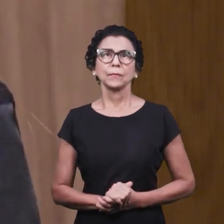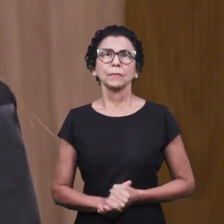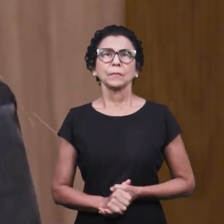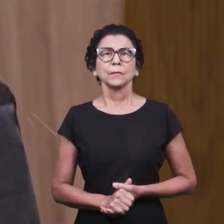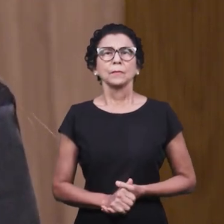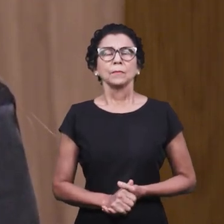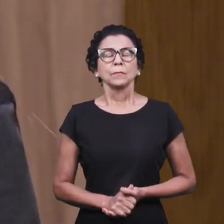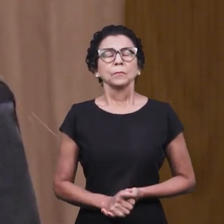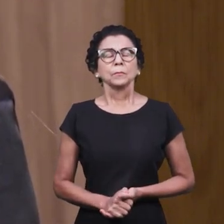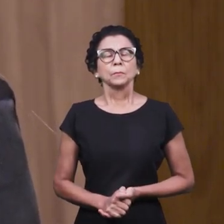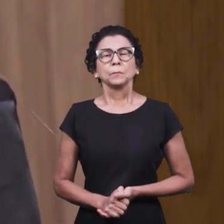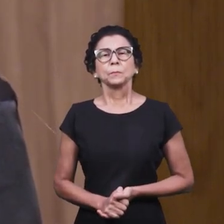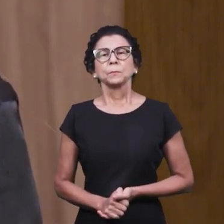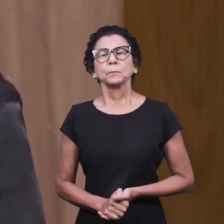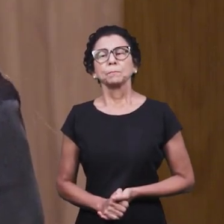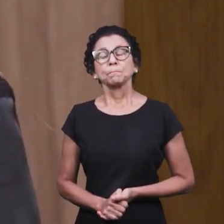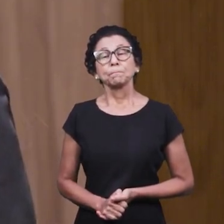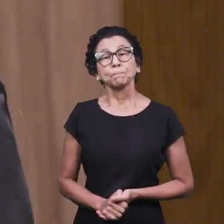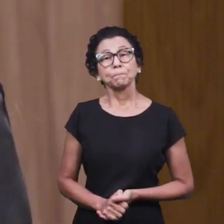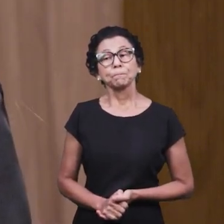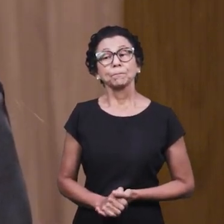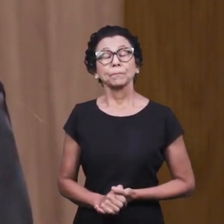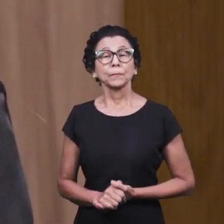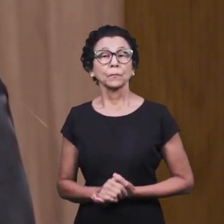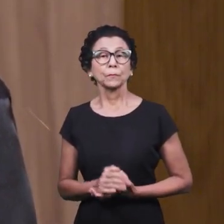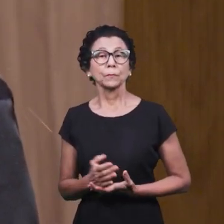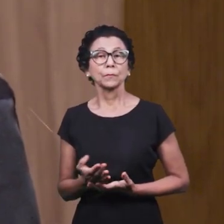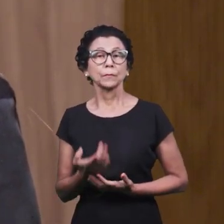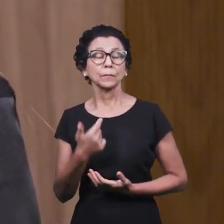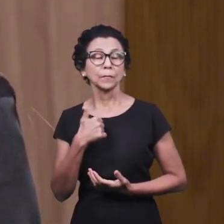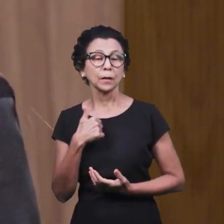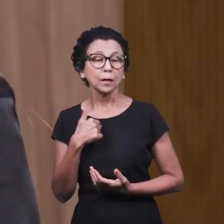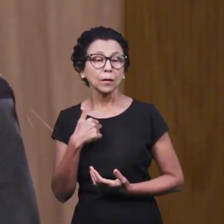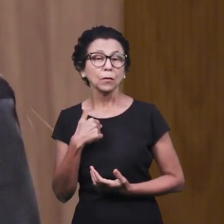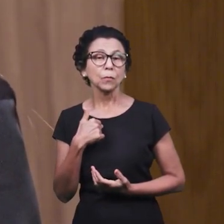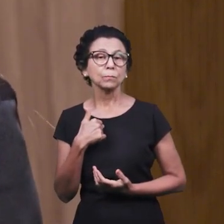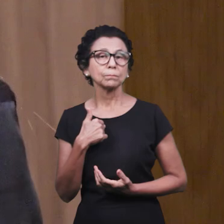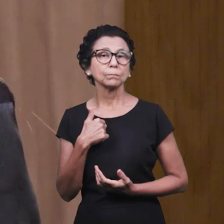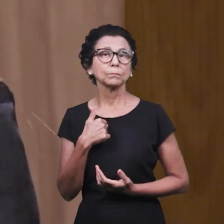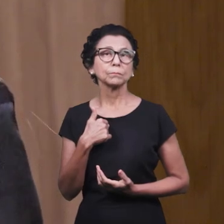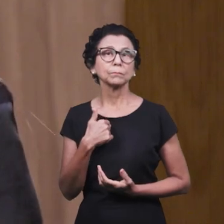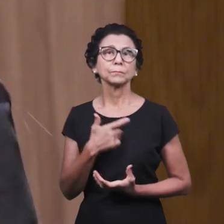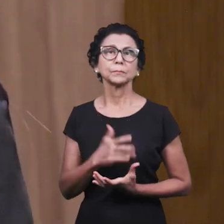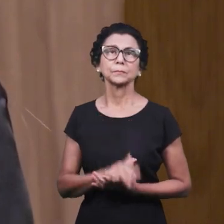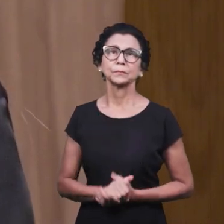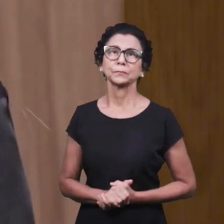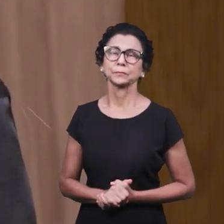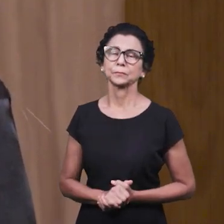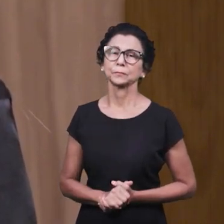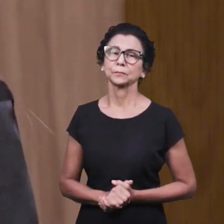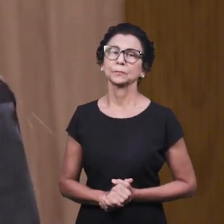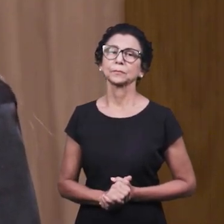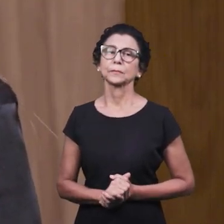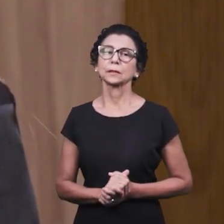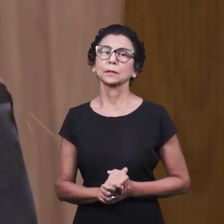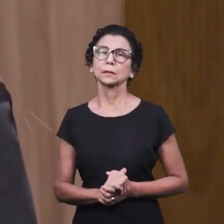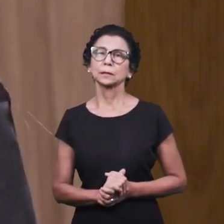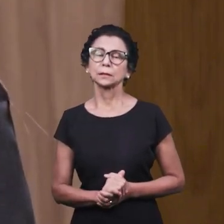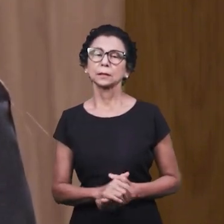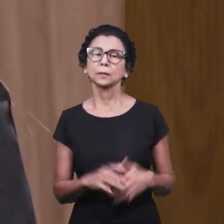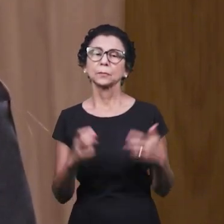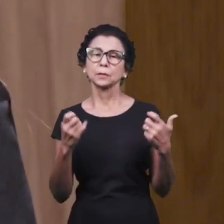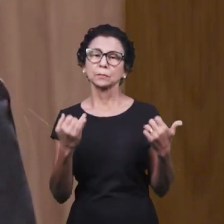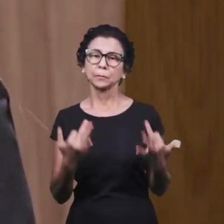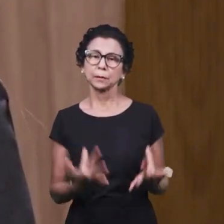forjando ela, né? De ela entender que ela fazer a experiência fora, ela tem que sair